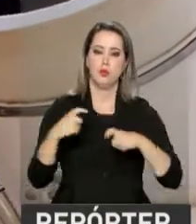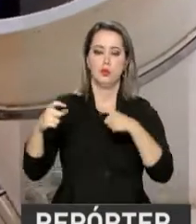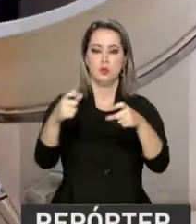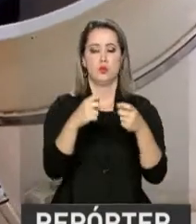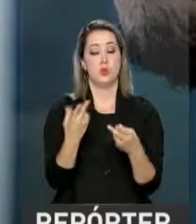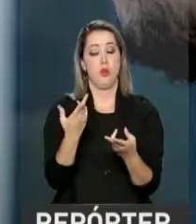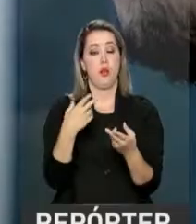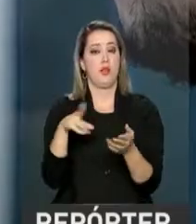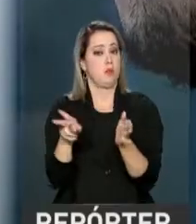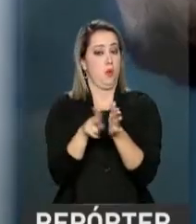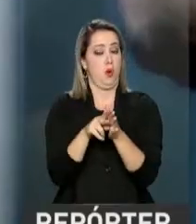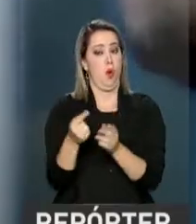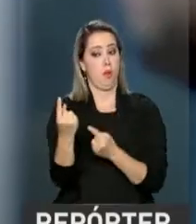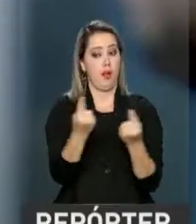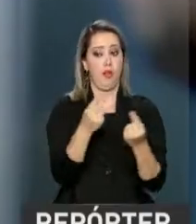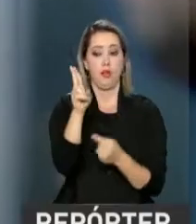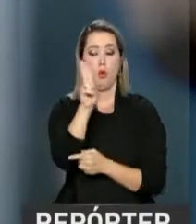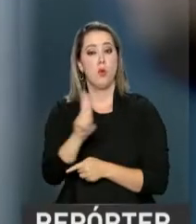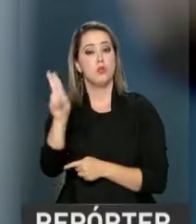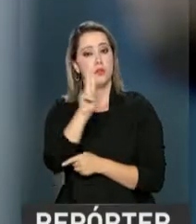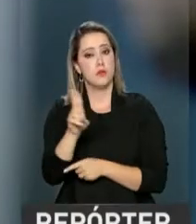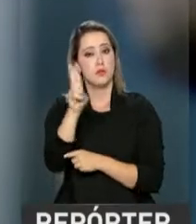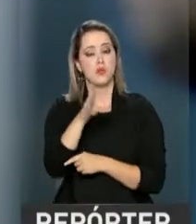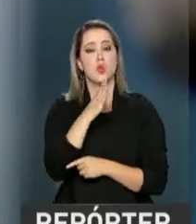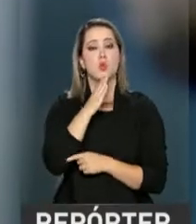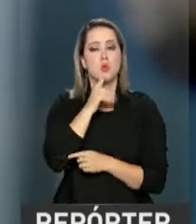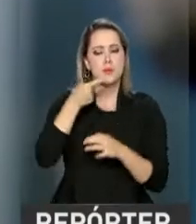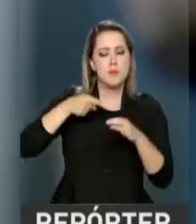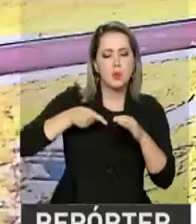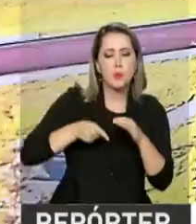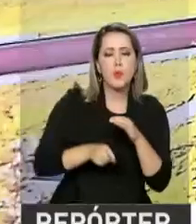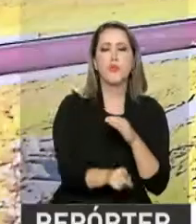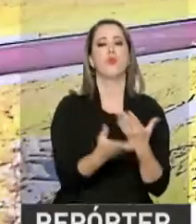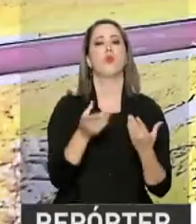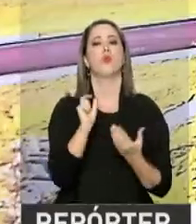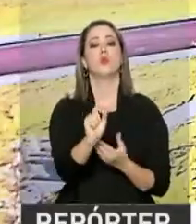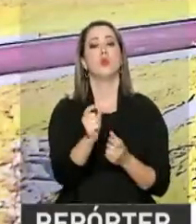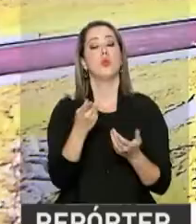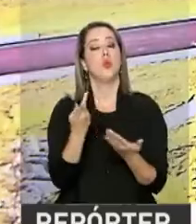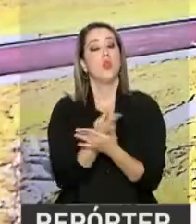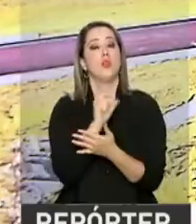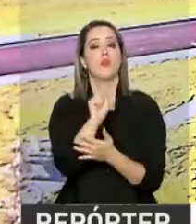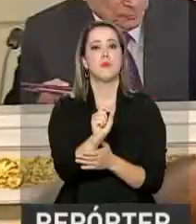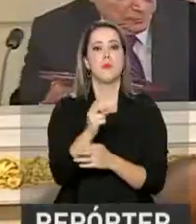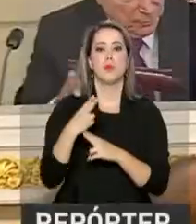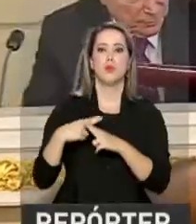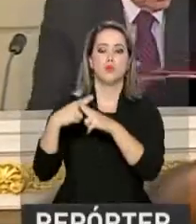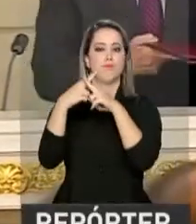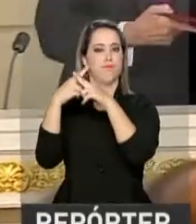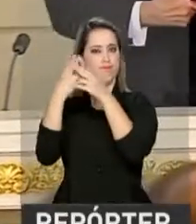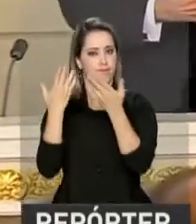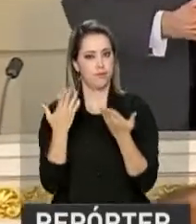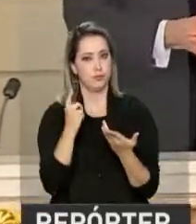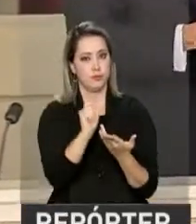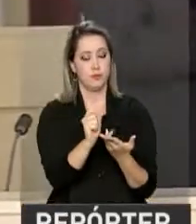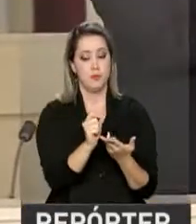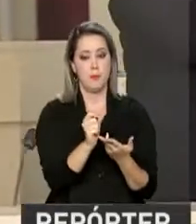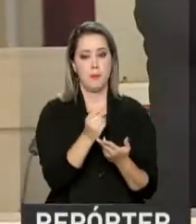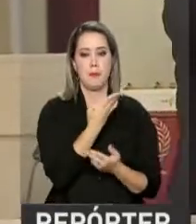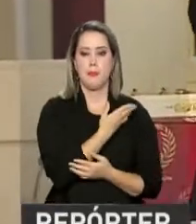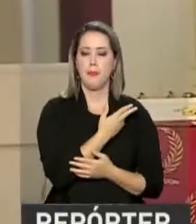universidades conhecimento aprofundado do que são esses sistemas de navegação na rússia o presidente